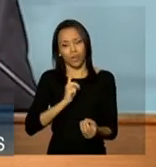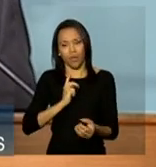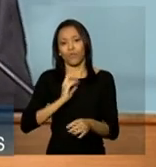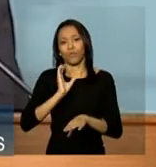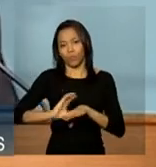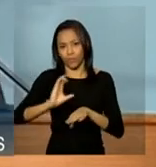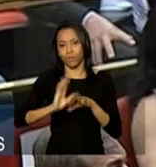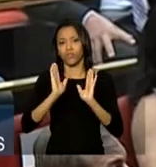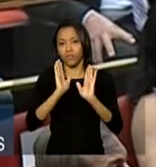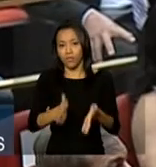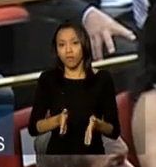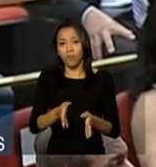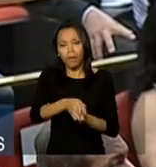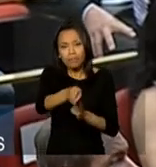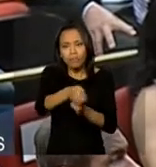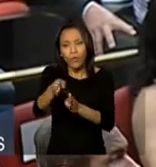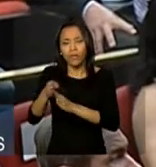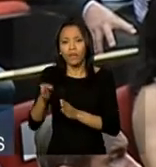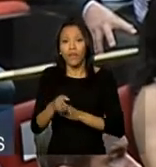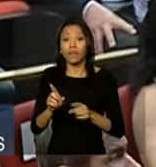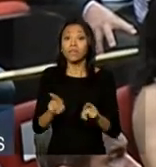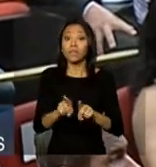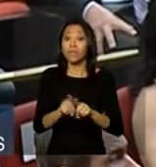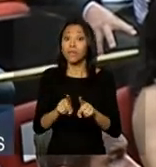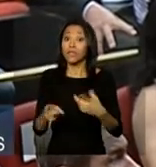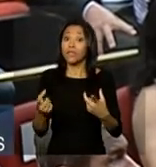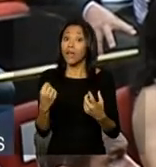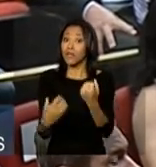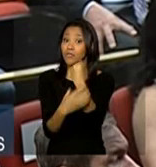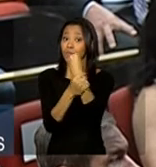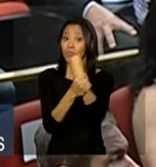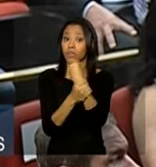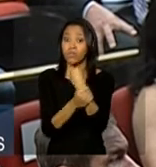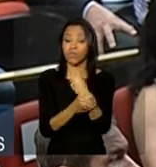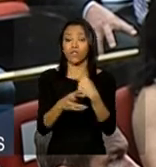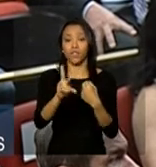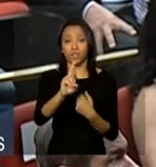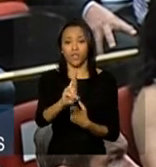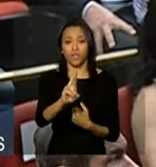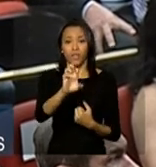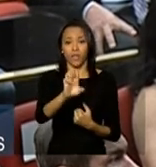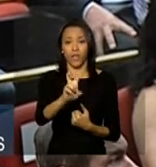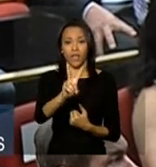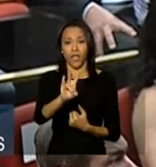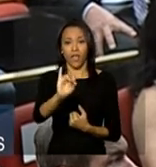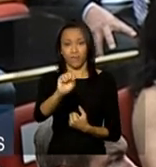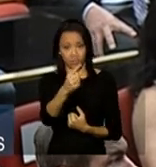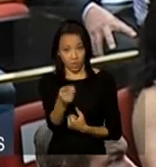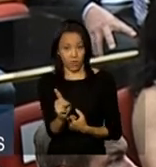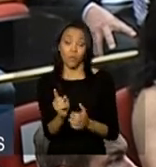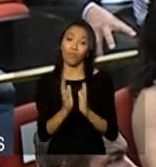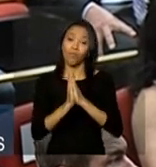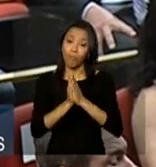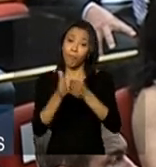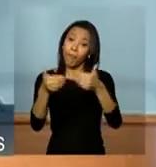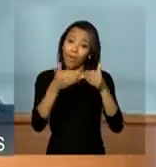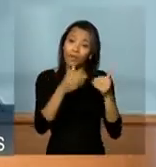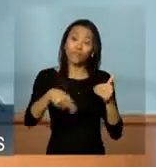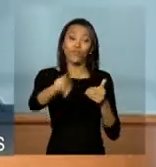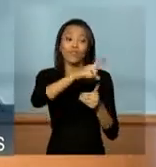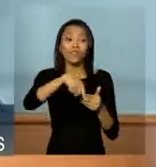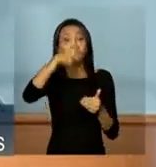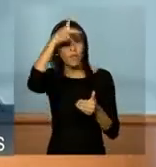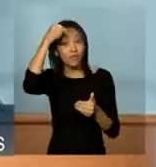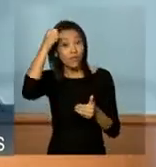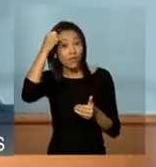e também está prevista a garantia e todas as revisões periódicas. A gente só pede aos prefeitos e prefeitas que cuidem para que quem